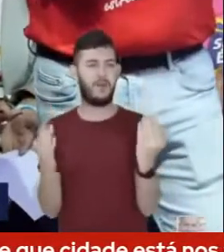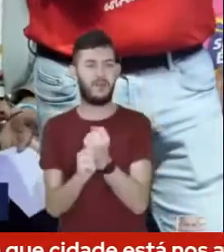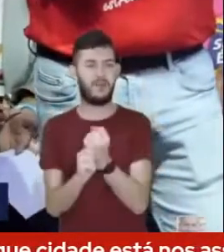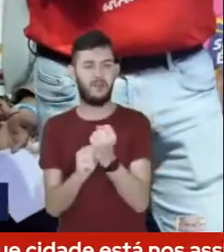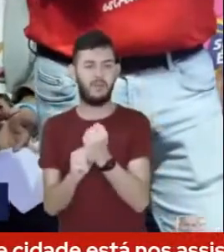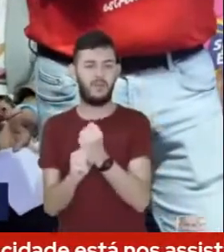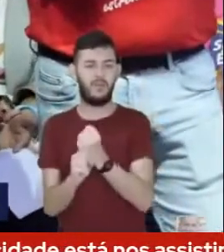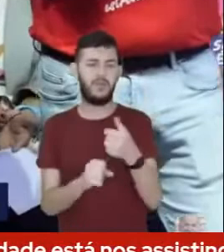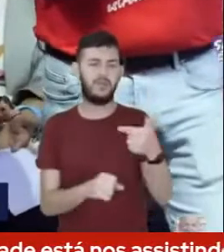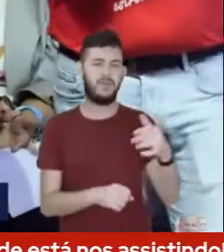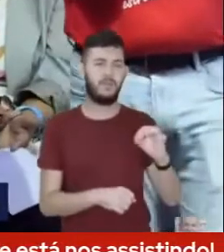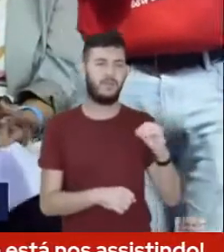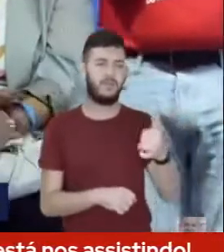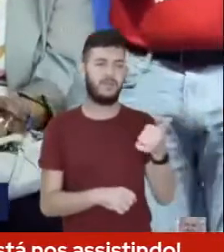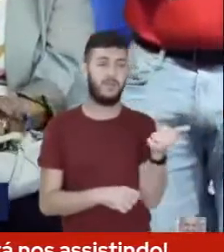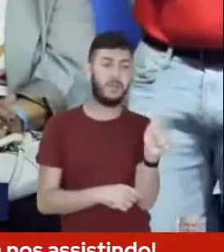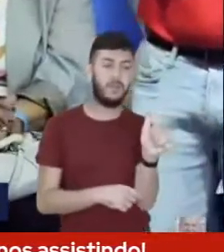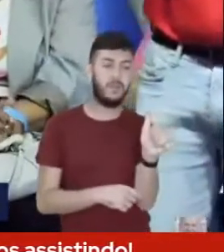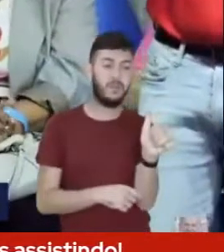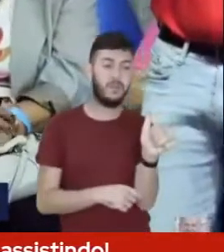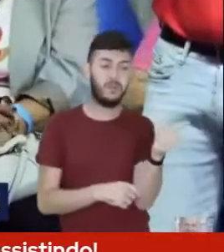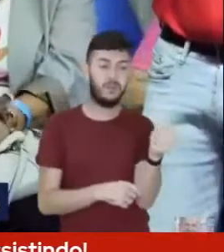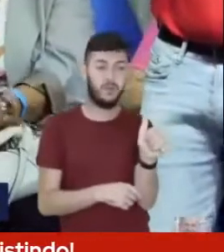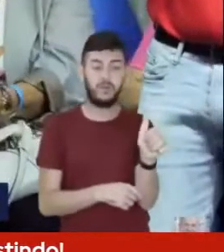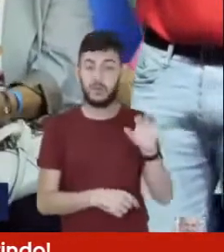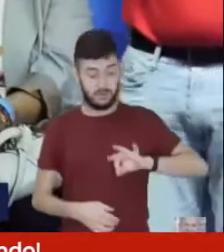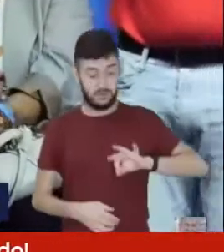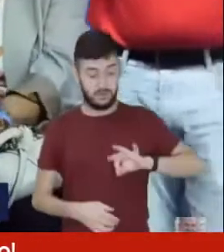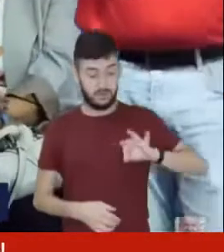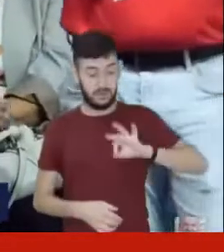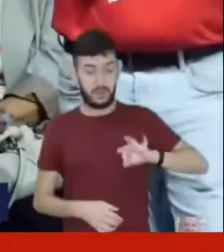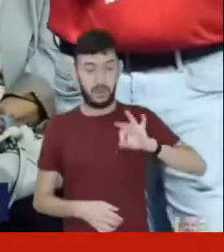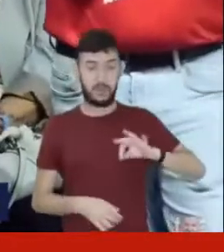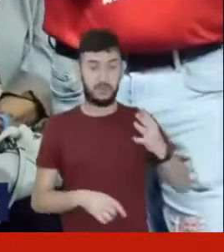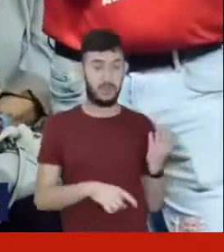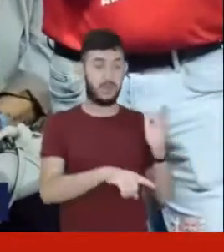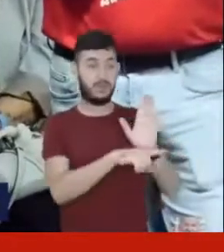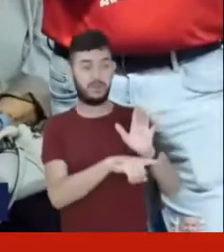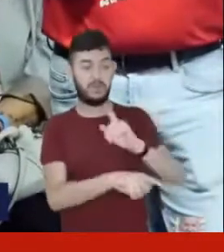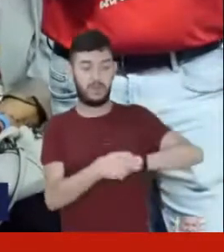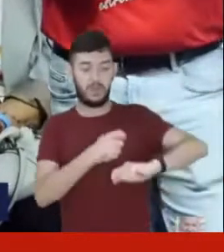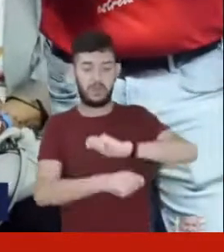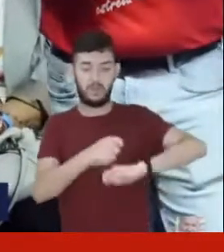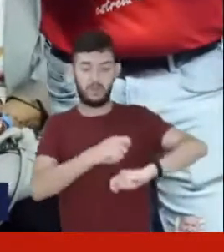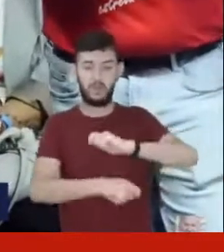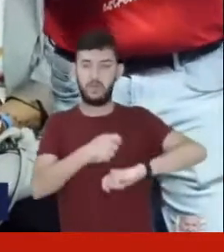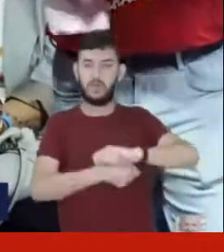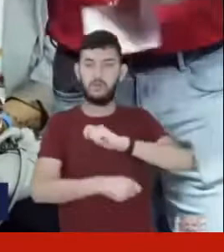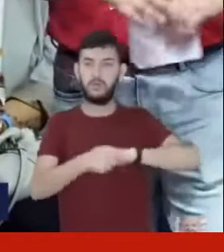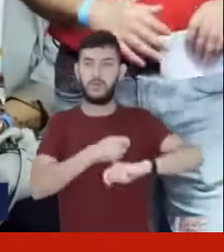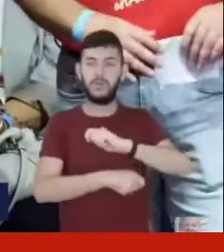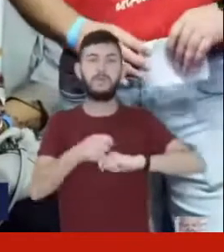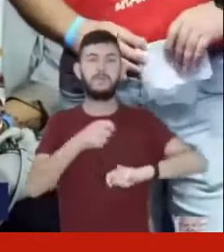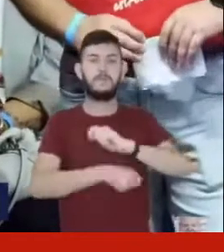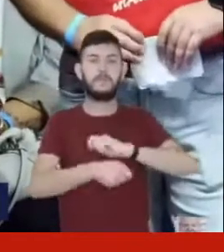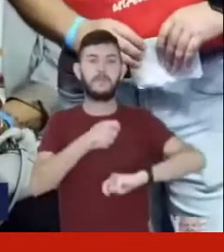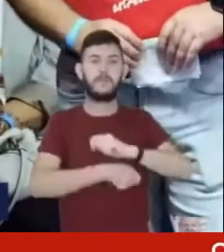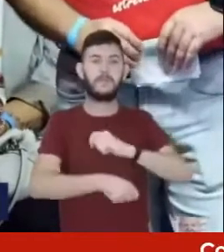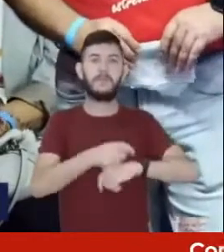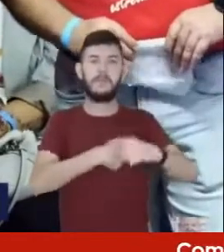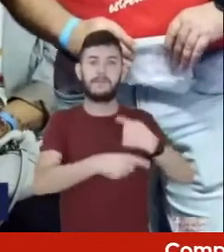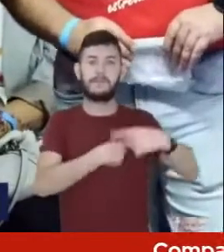Os salários, que é importante para que a economia cresça, em 2011, o salário no ABC,